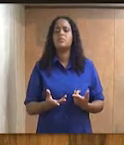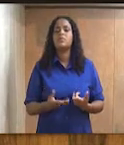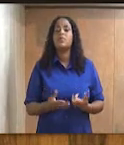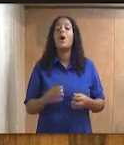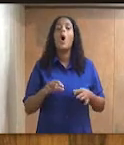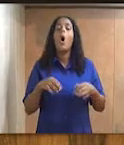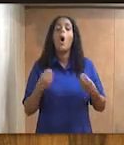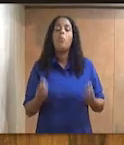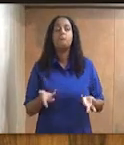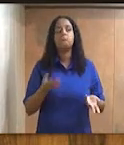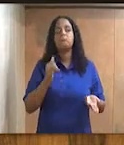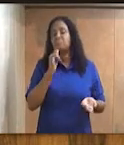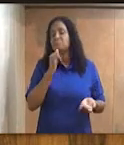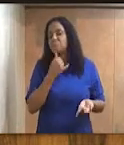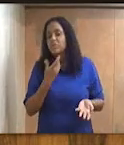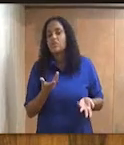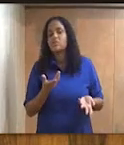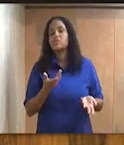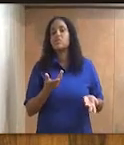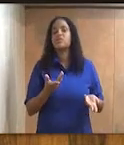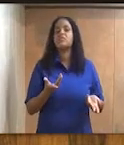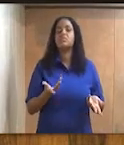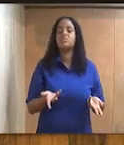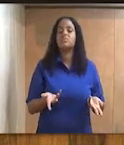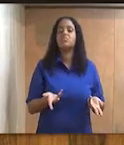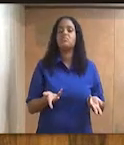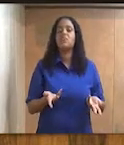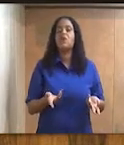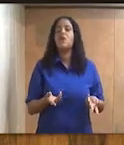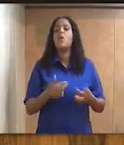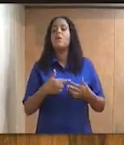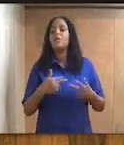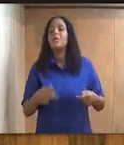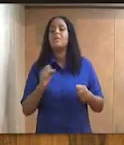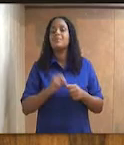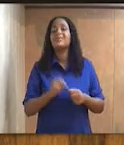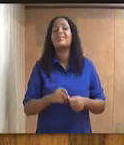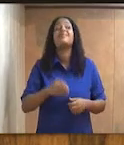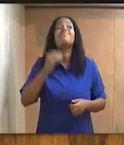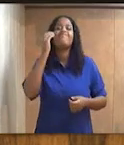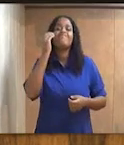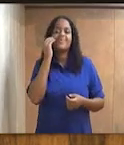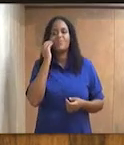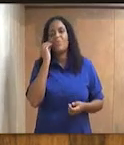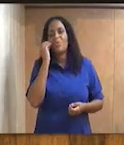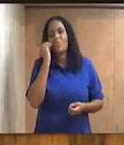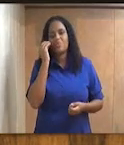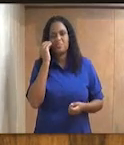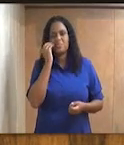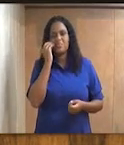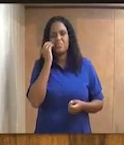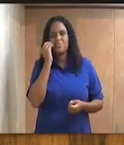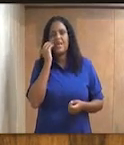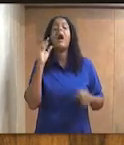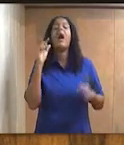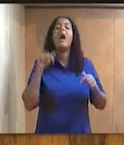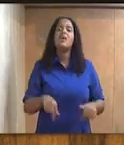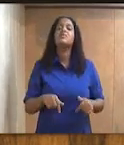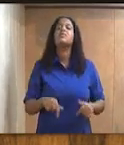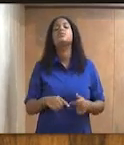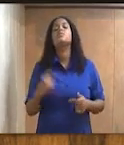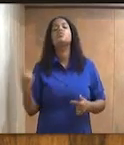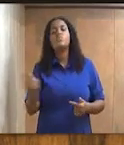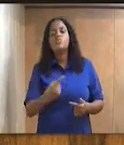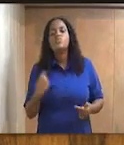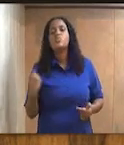covardia. Não, porque a gente está lutando. A gente fica numa situação